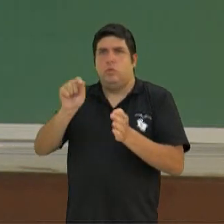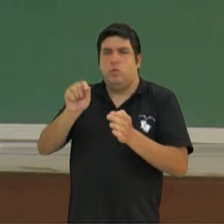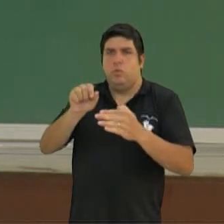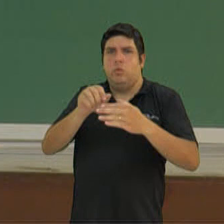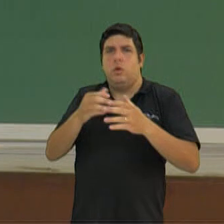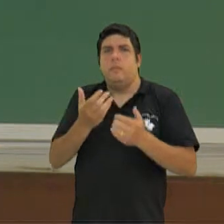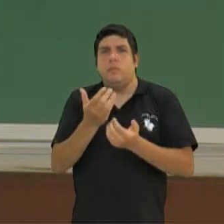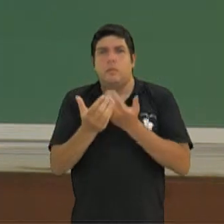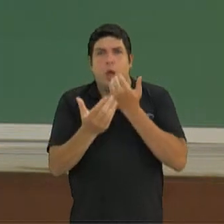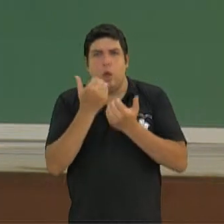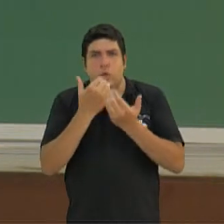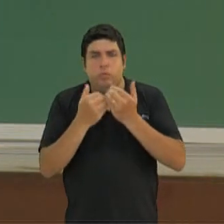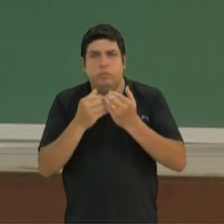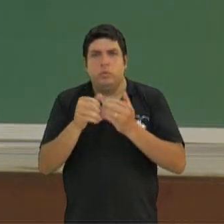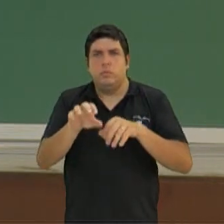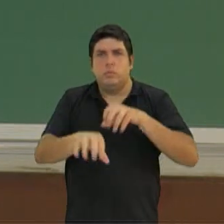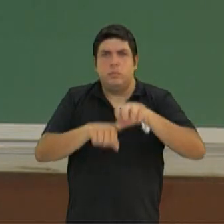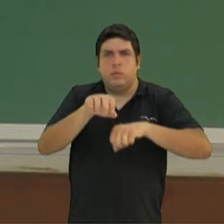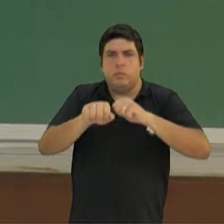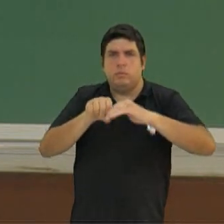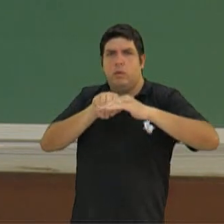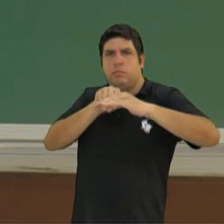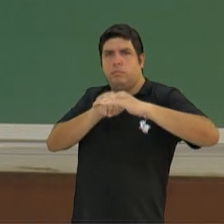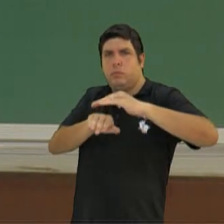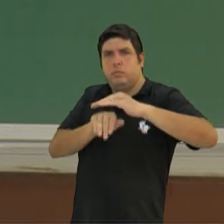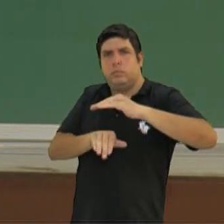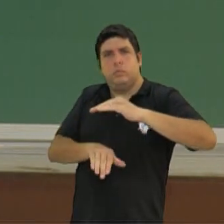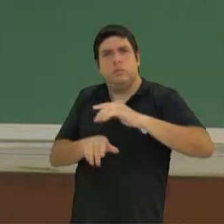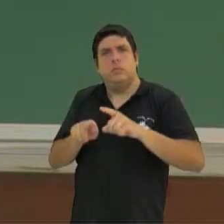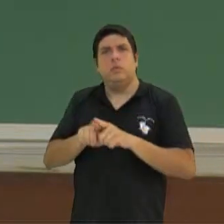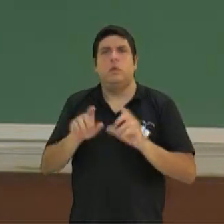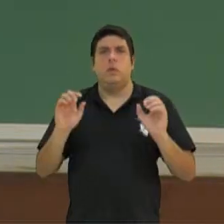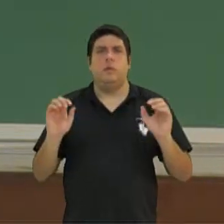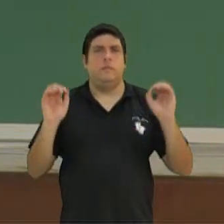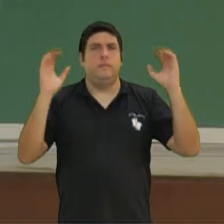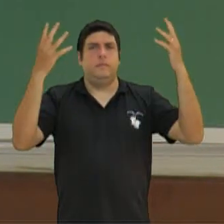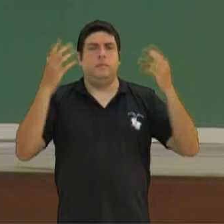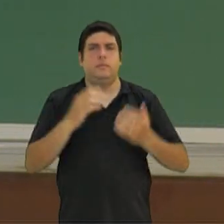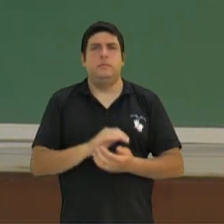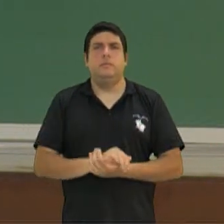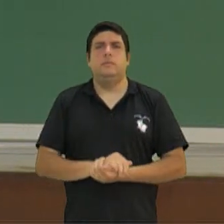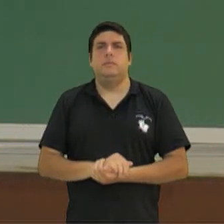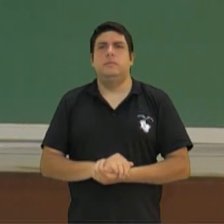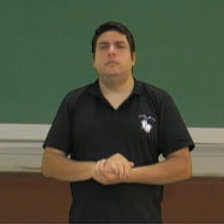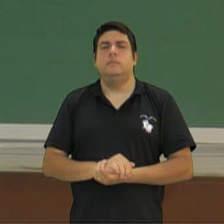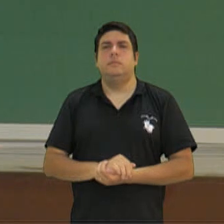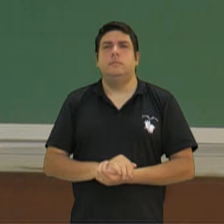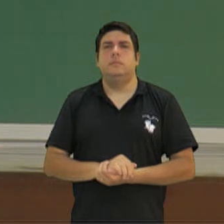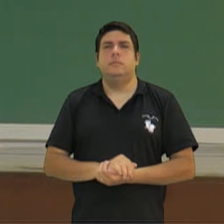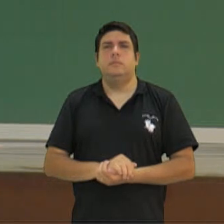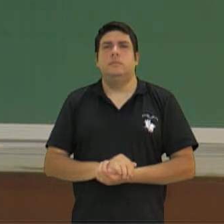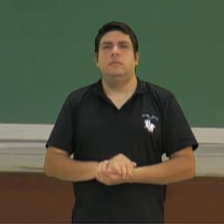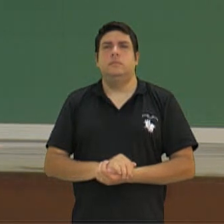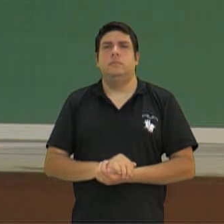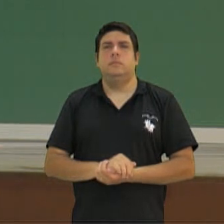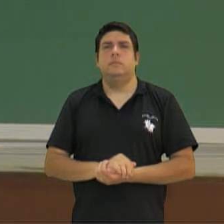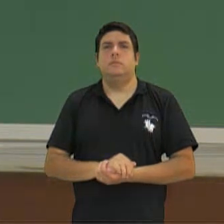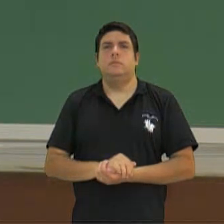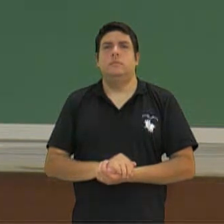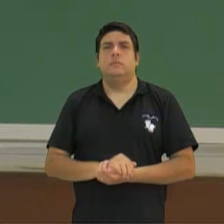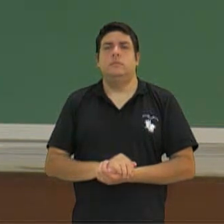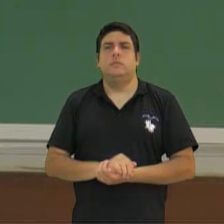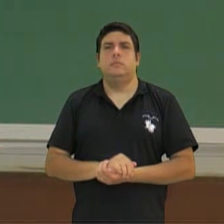todo o alimento para o inverno, tá? Eles também celebravam. E the return of herds to